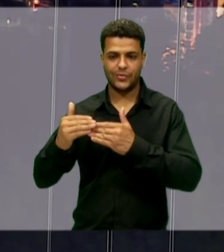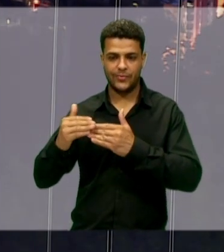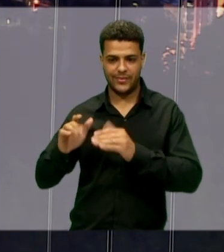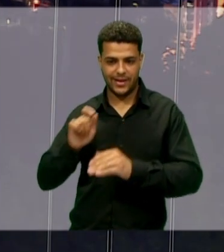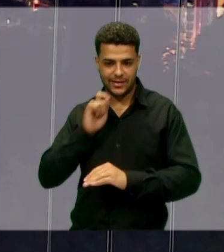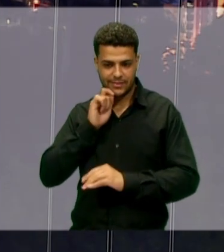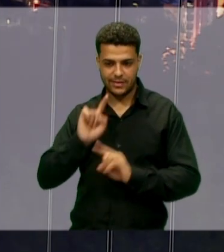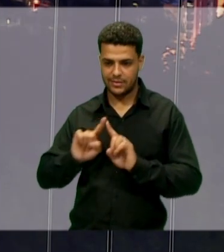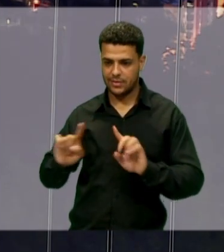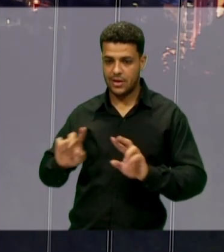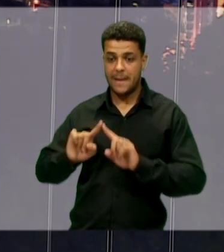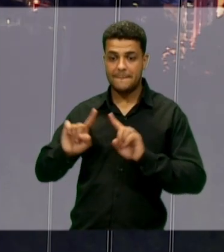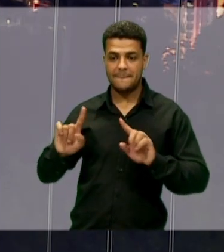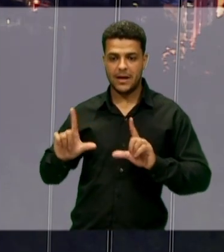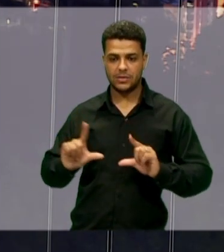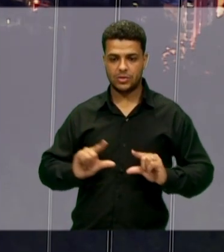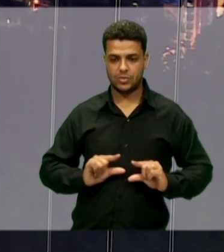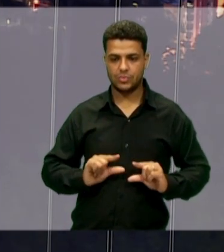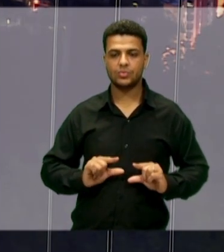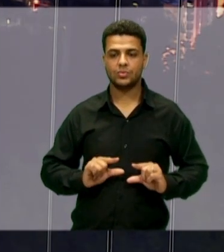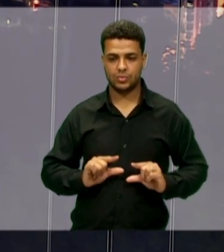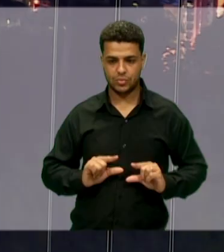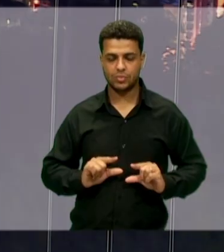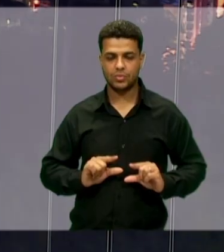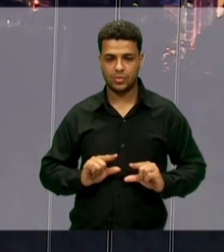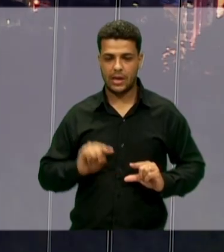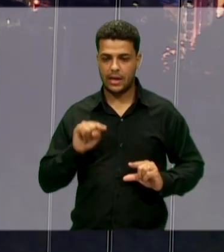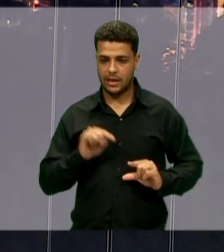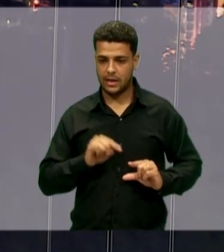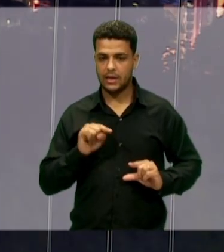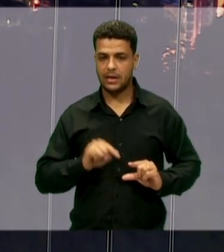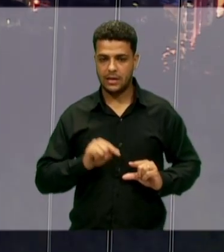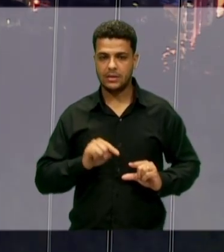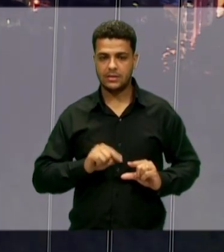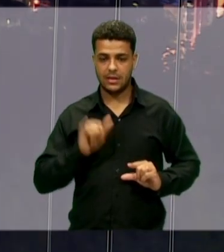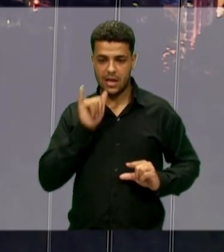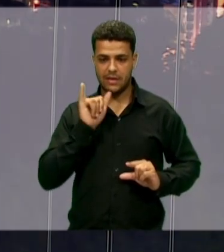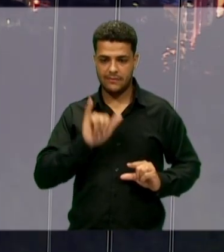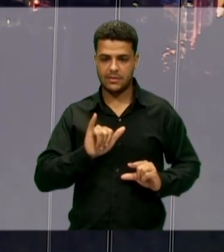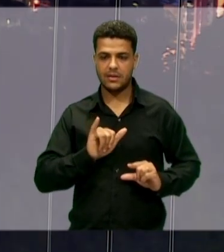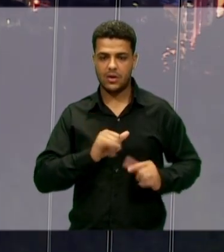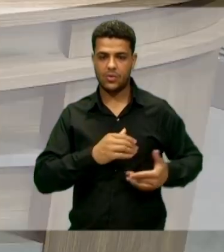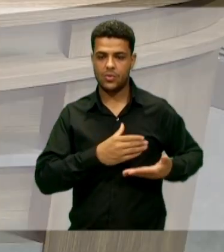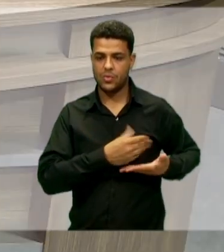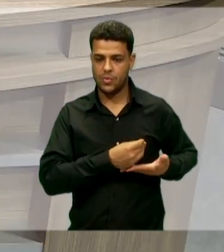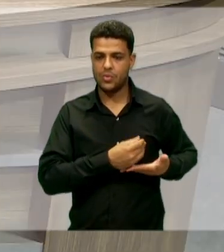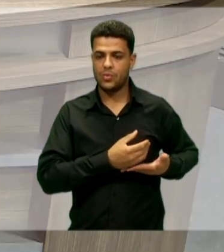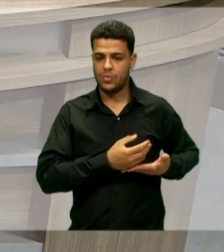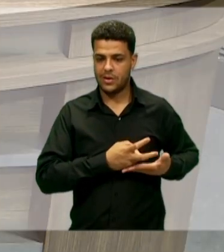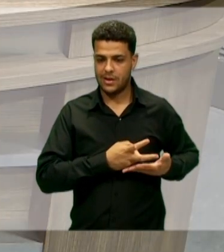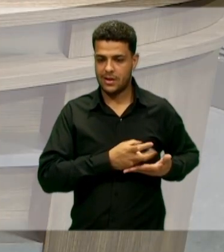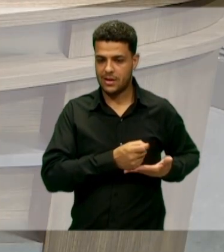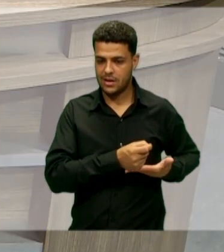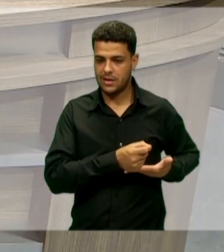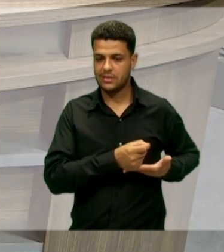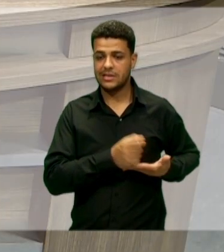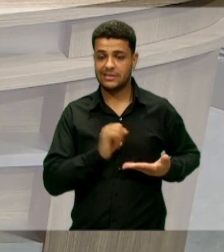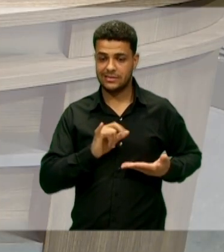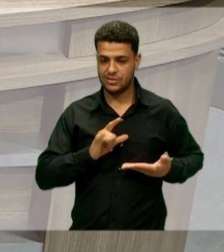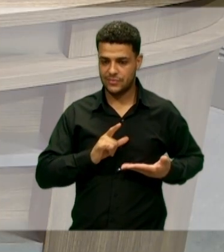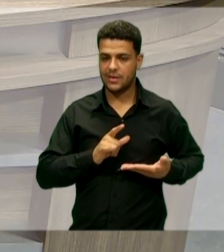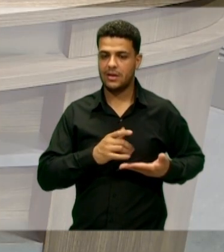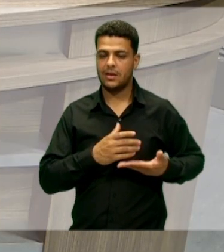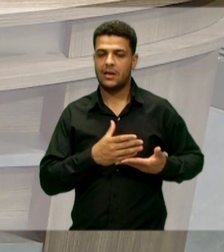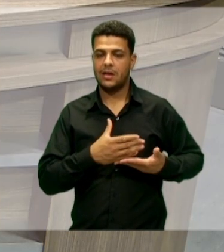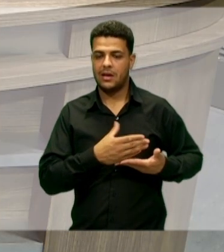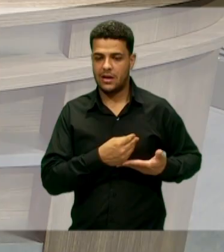ela... reduz a sua probabilidade de desenvolver um câncer de mama se ela tiver amamentado e tudo mais.